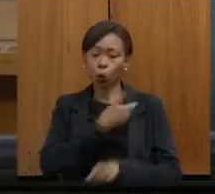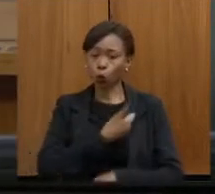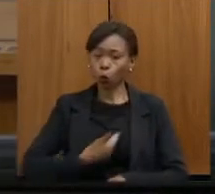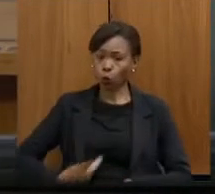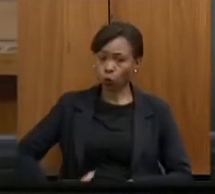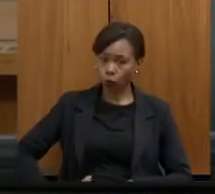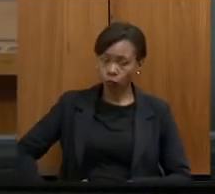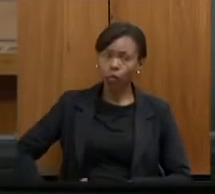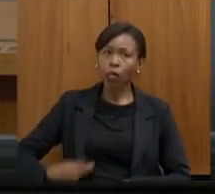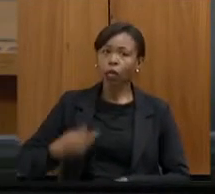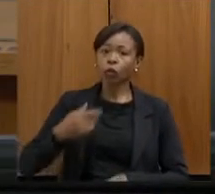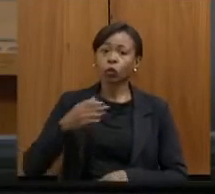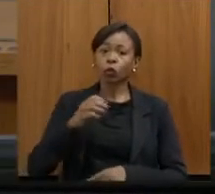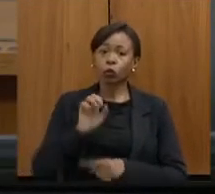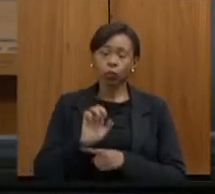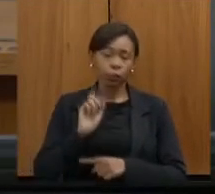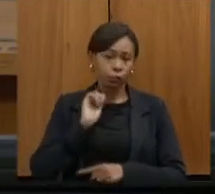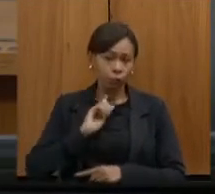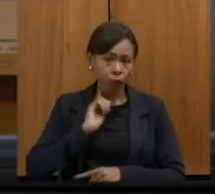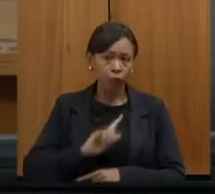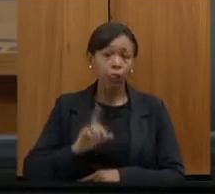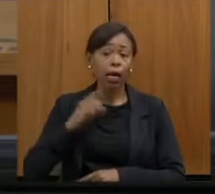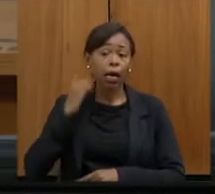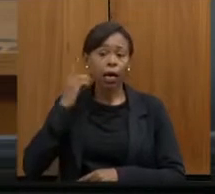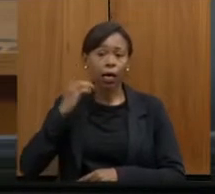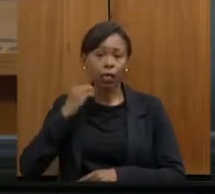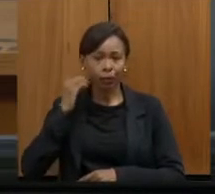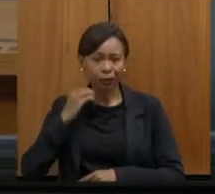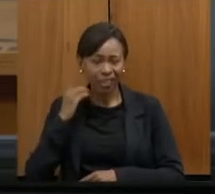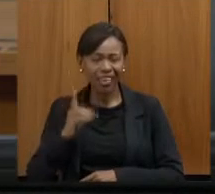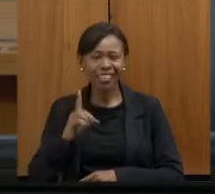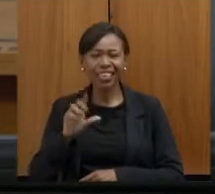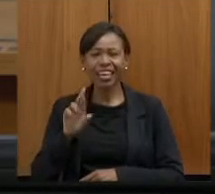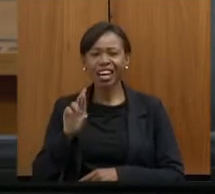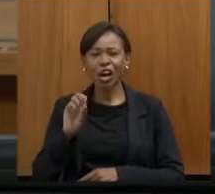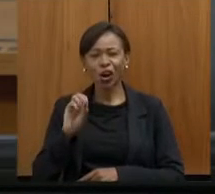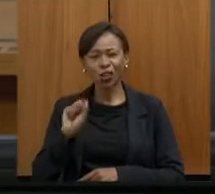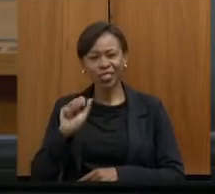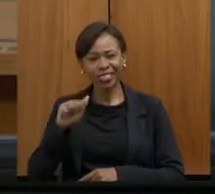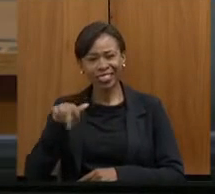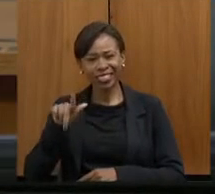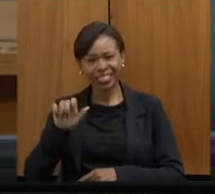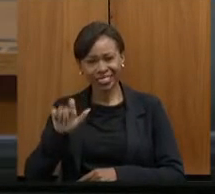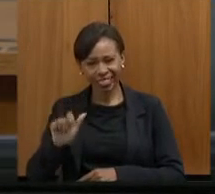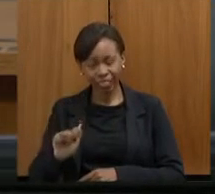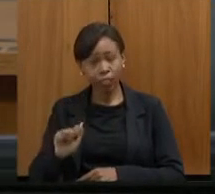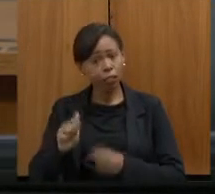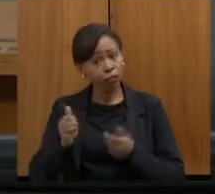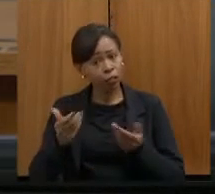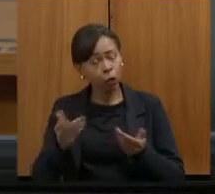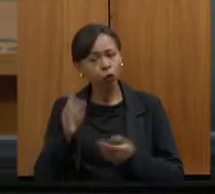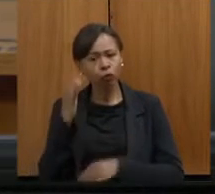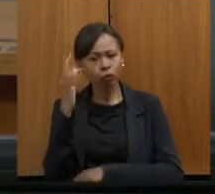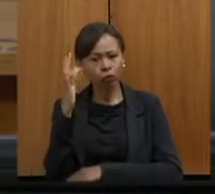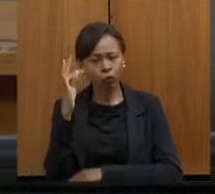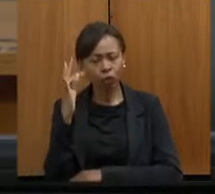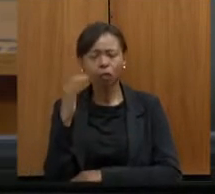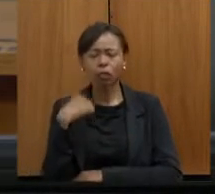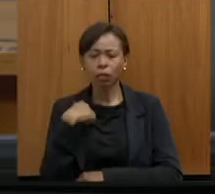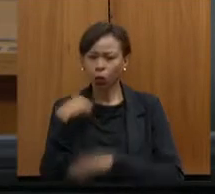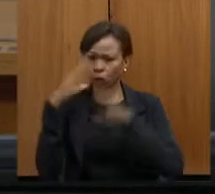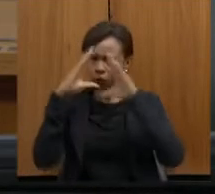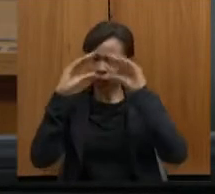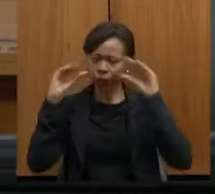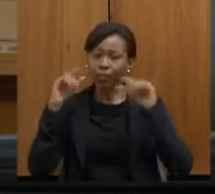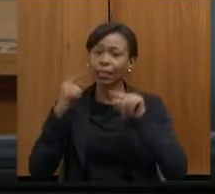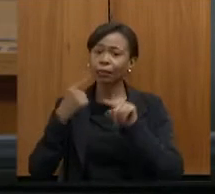da deputada Rosângela Reis. Então, o caso de Timóteo, eu fico tranquilo, porque é, de fato, uma prefeitura interessada. A gente tem